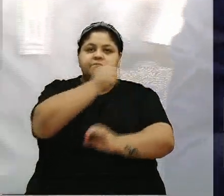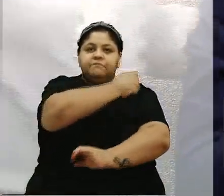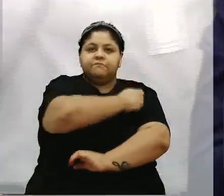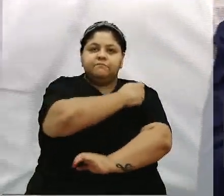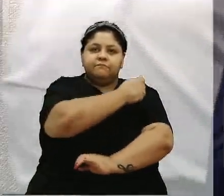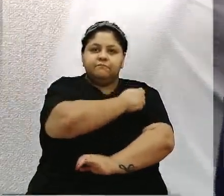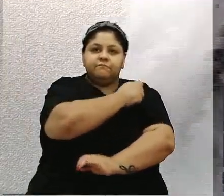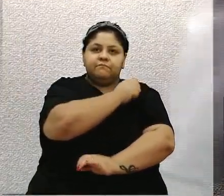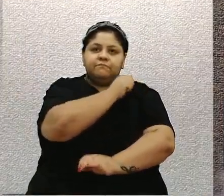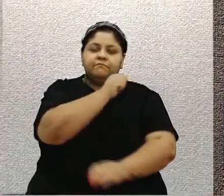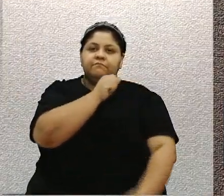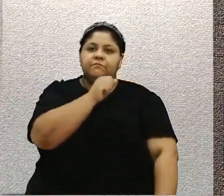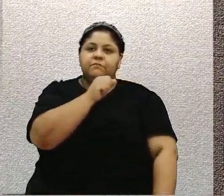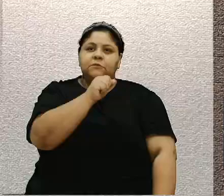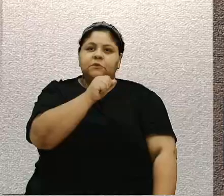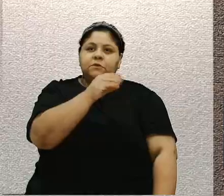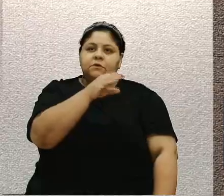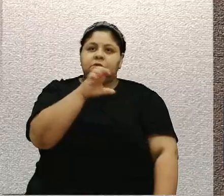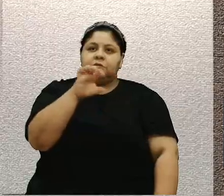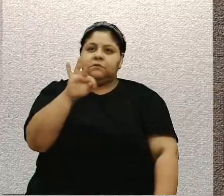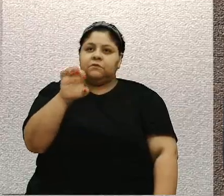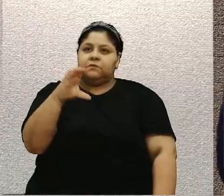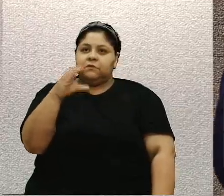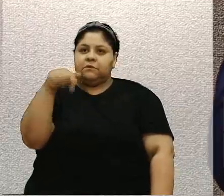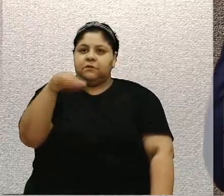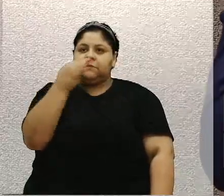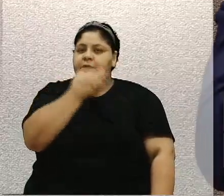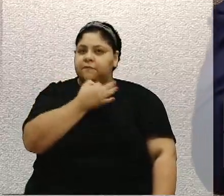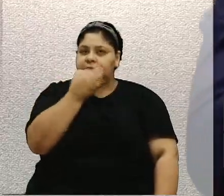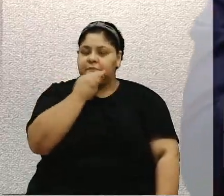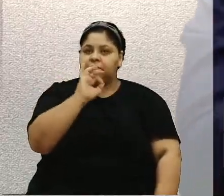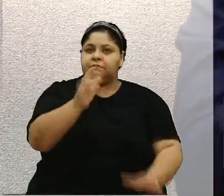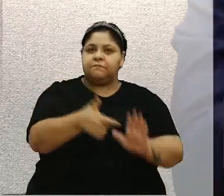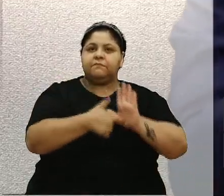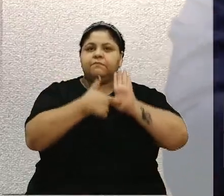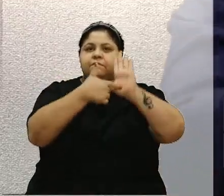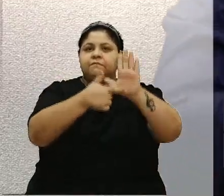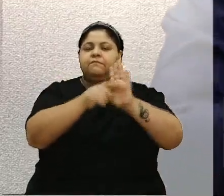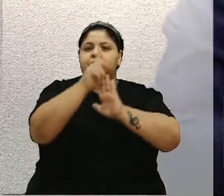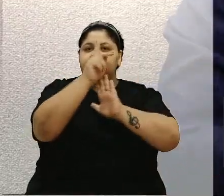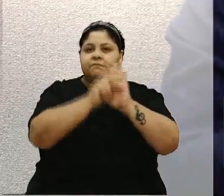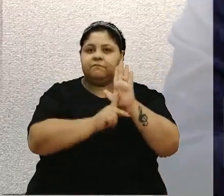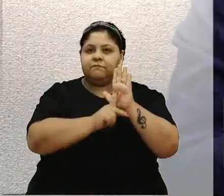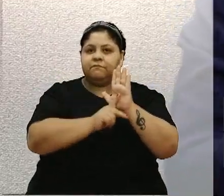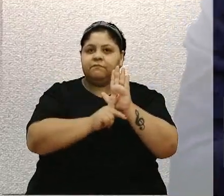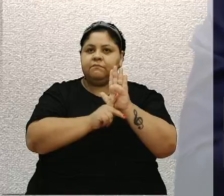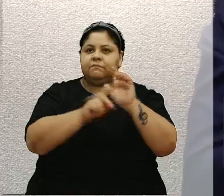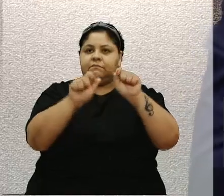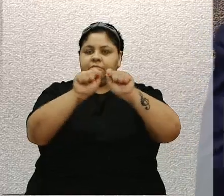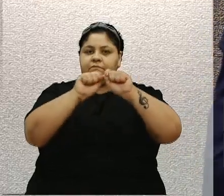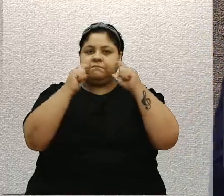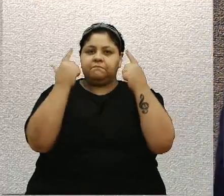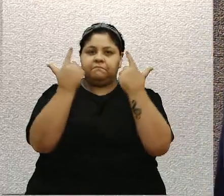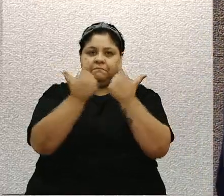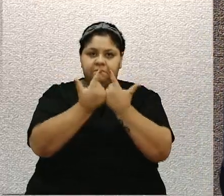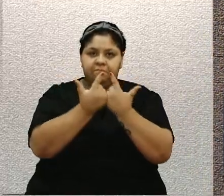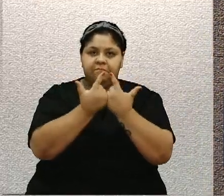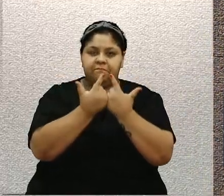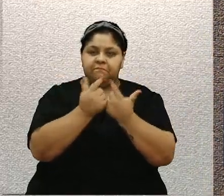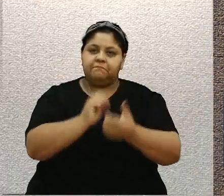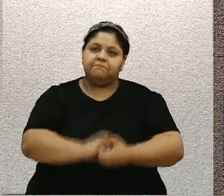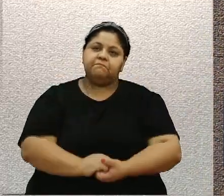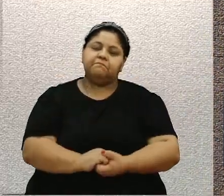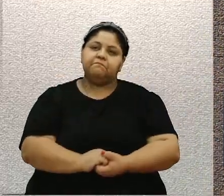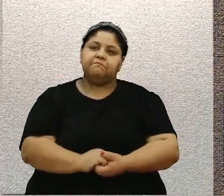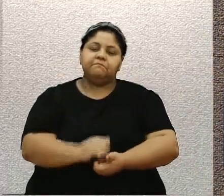do CETEC de Caxias do Sul que apresentaram projetos na Assembleia Legislativa.